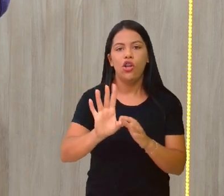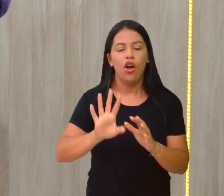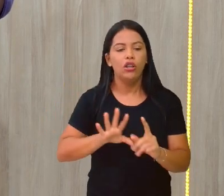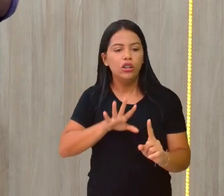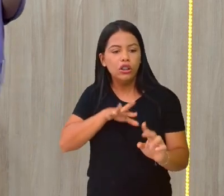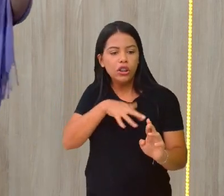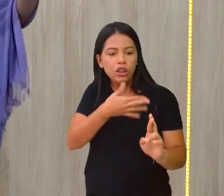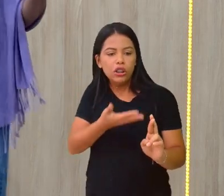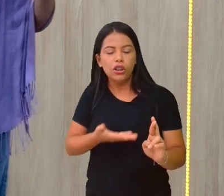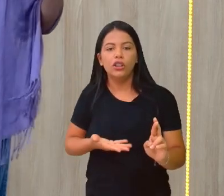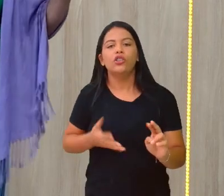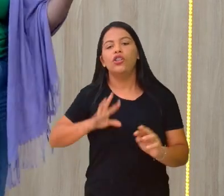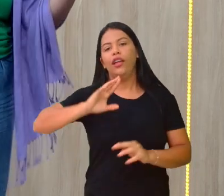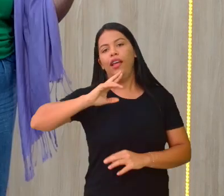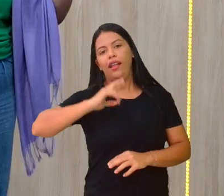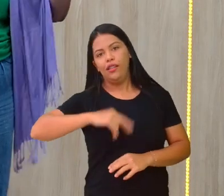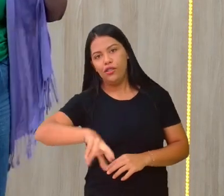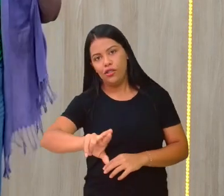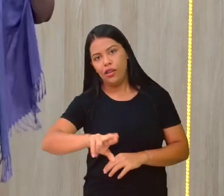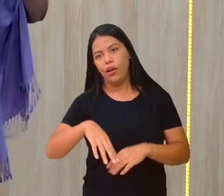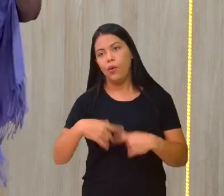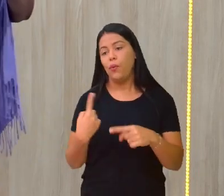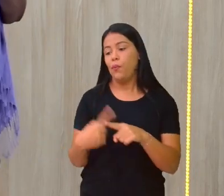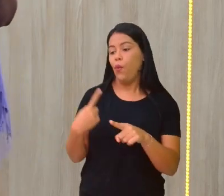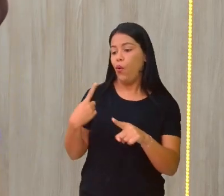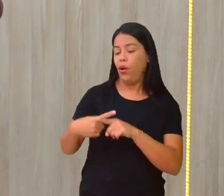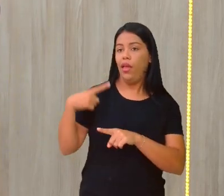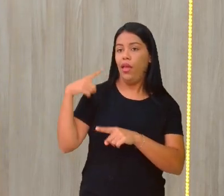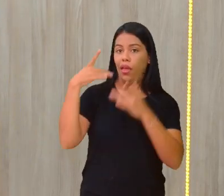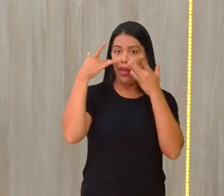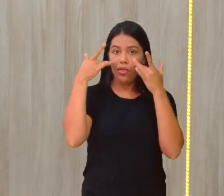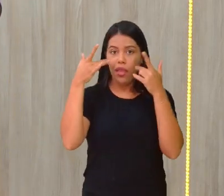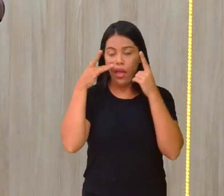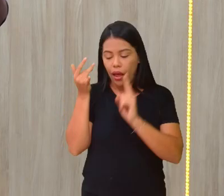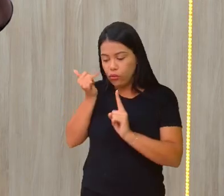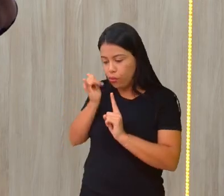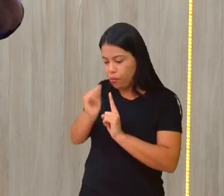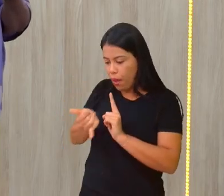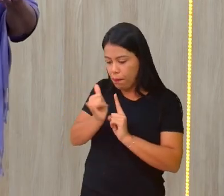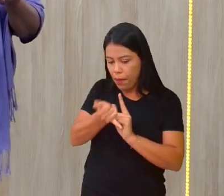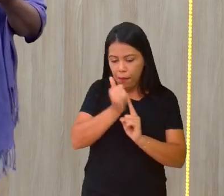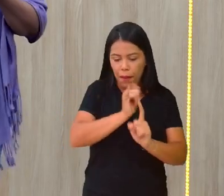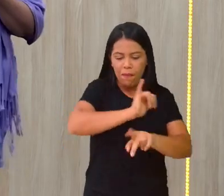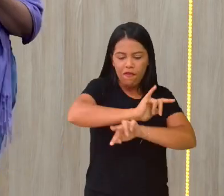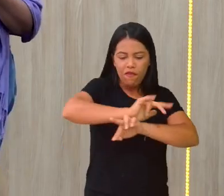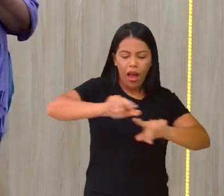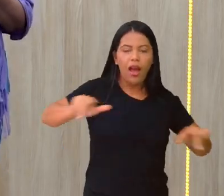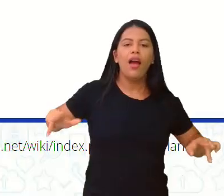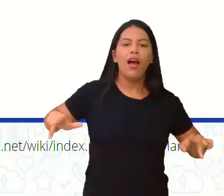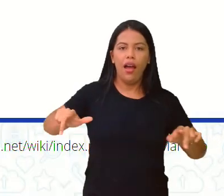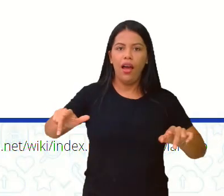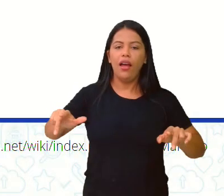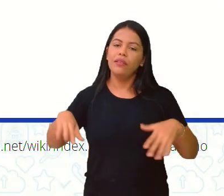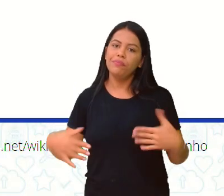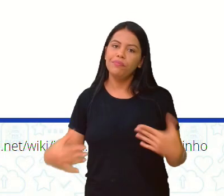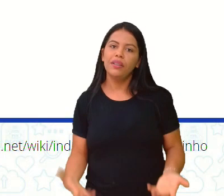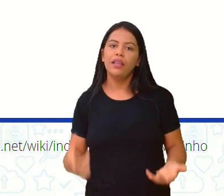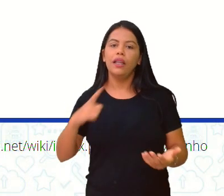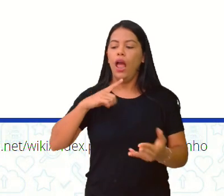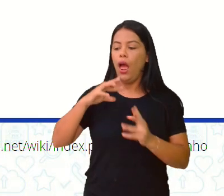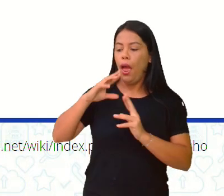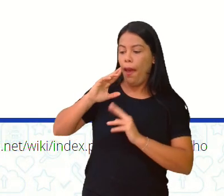que ele faz? Ele passa a contar histórias. Isso. E a